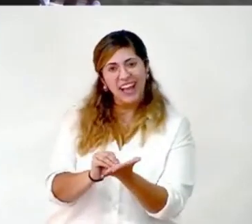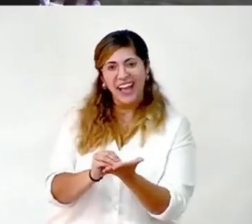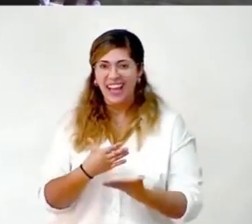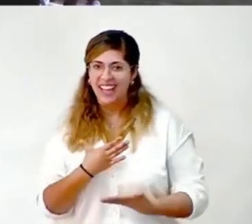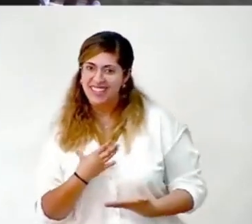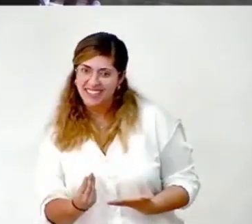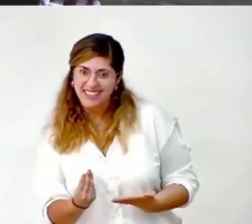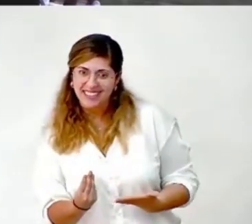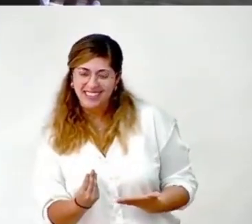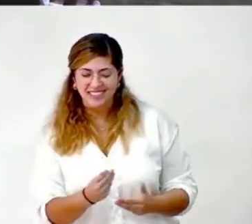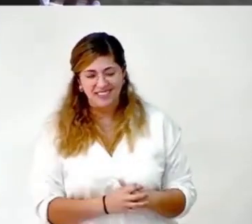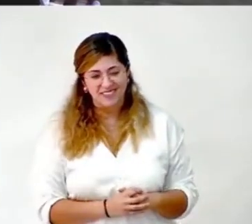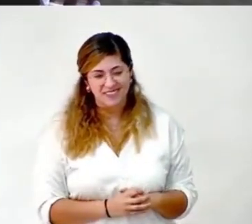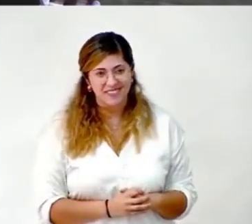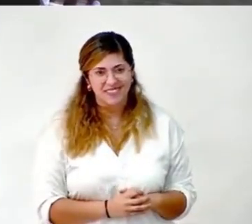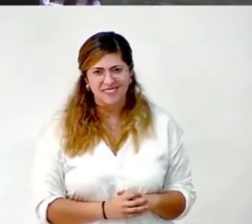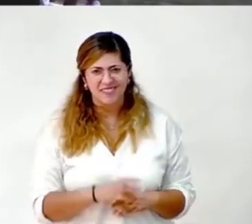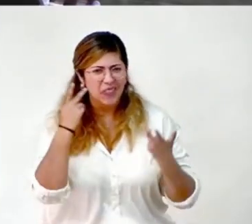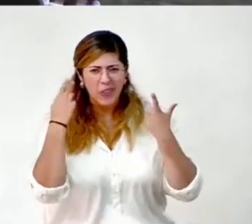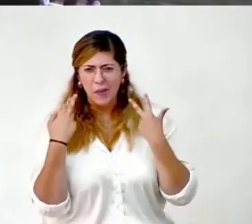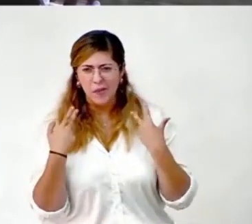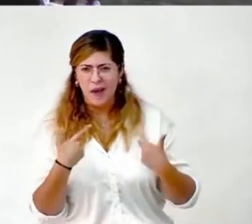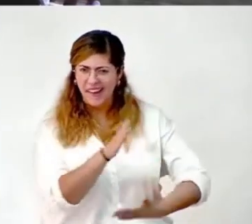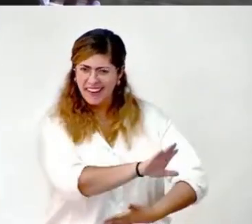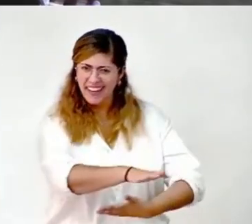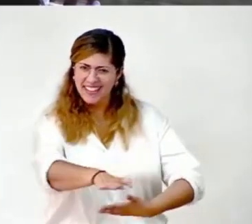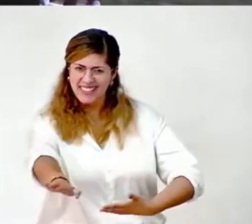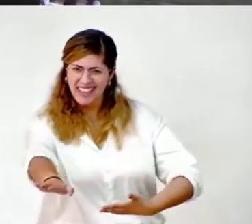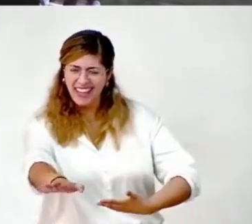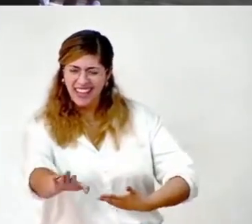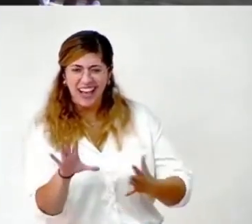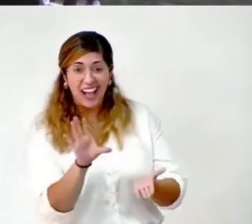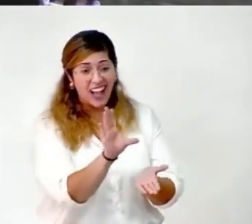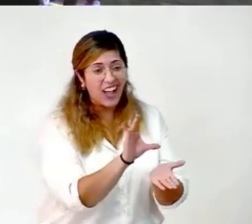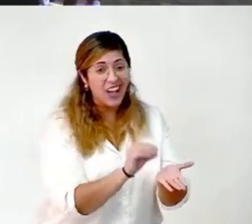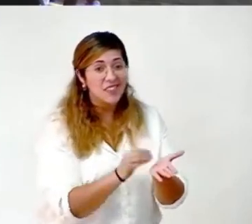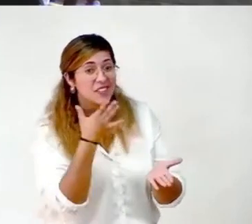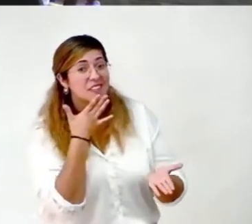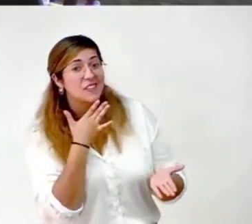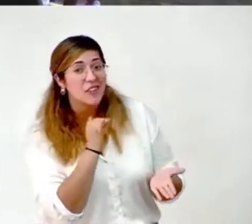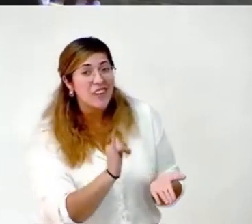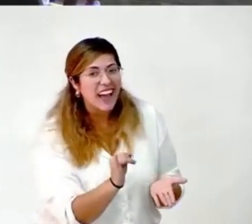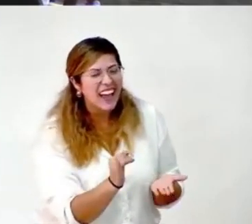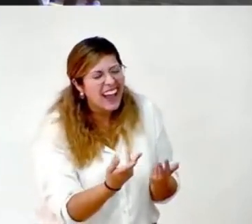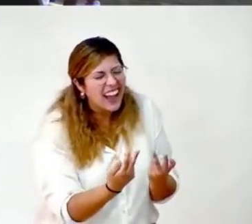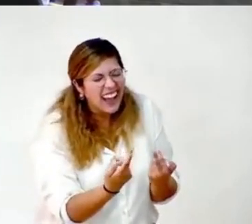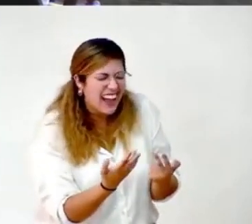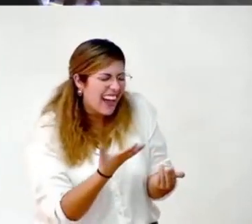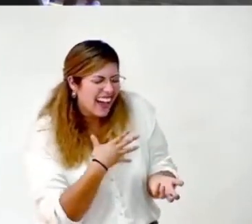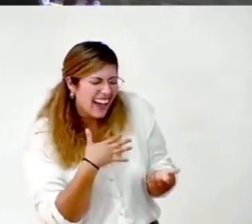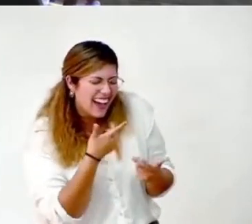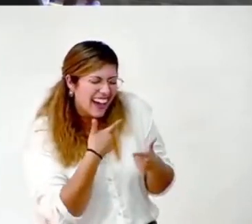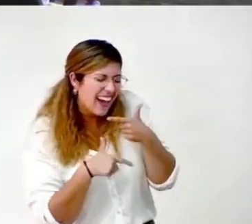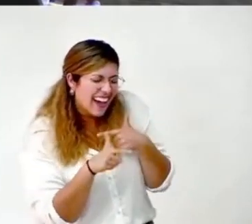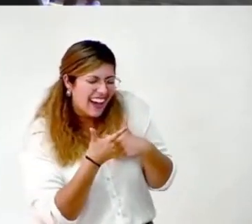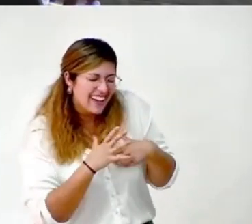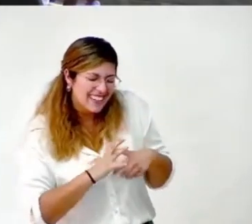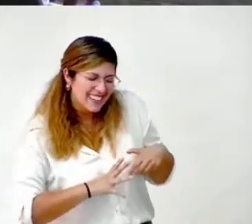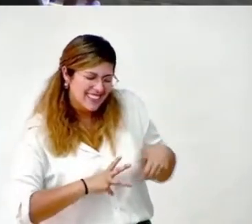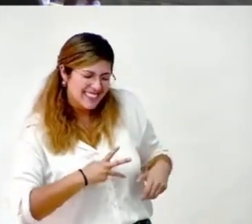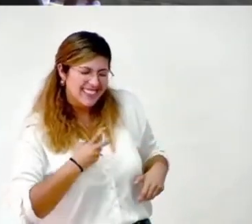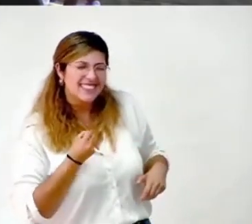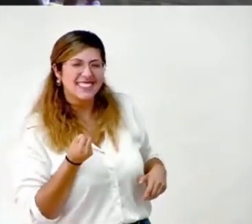por prazer, imita o seu pai. E nós nos enchemos de orgulho. De um orgulho bom.